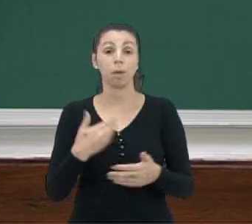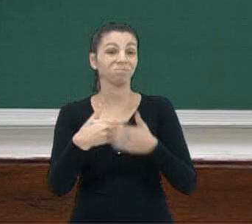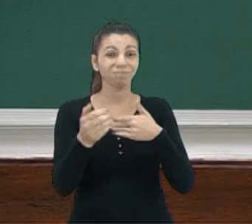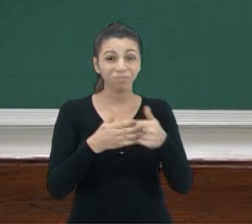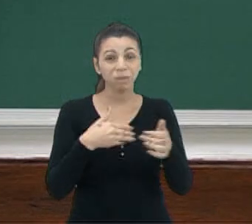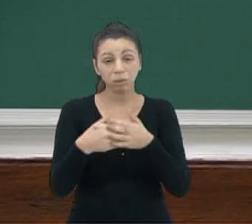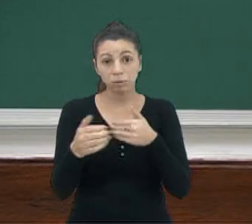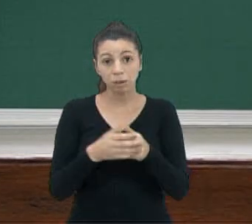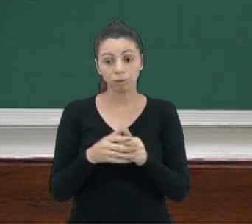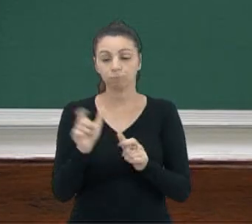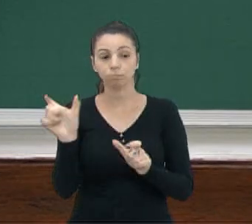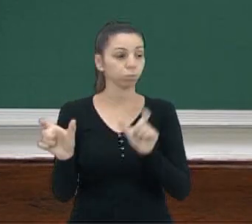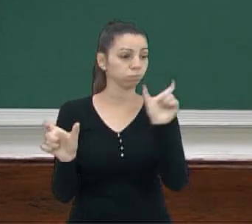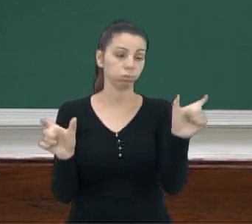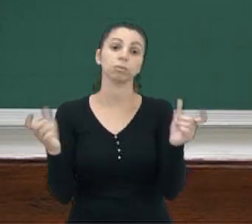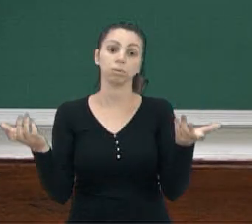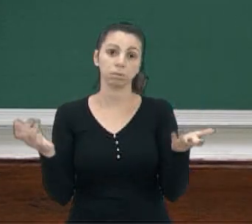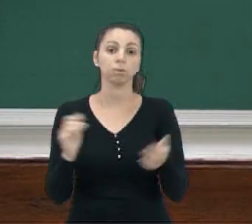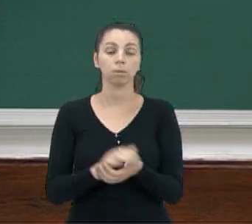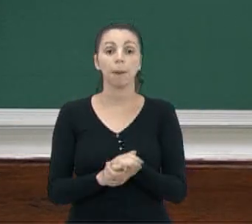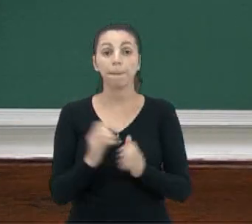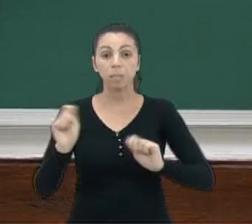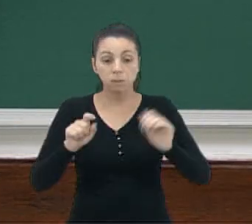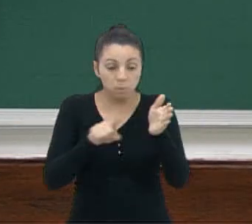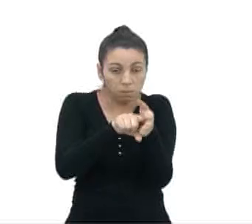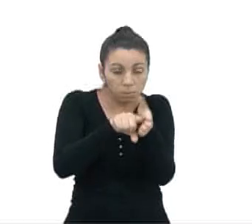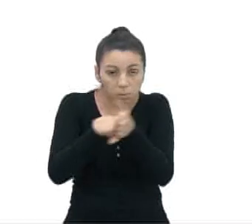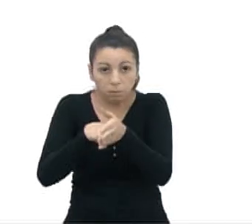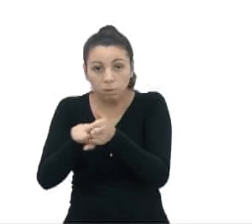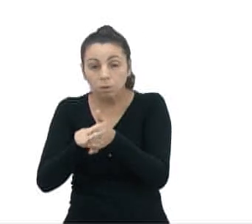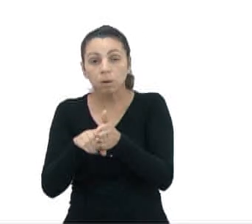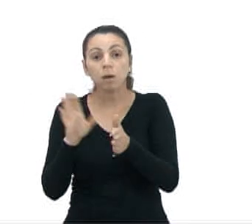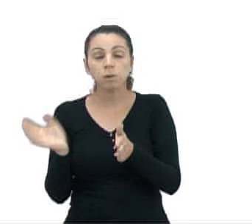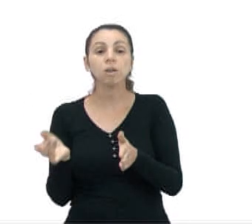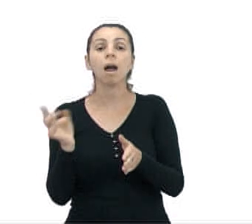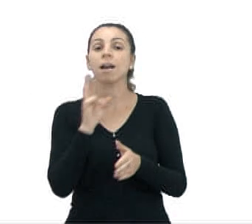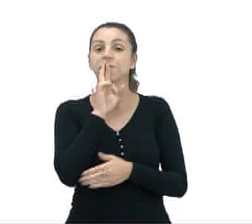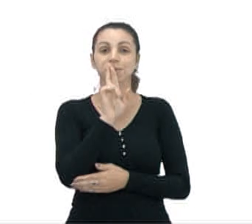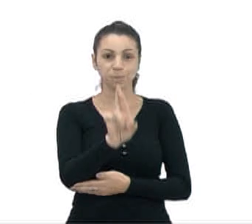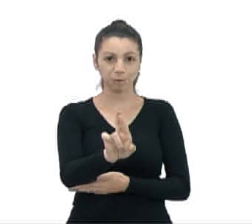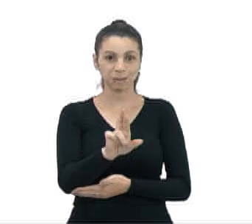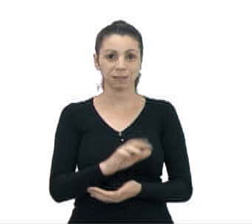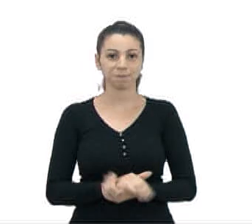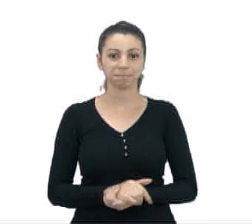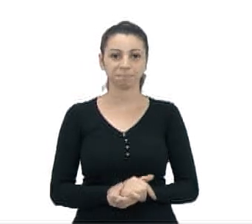faz um quanto o outro. Beleza? Pesquisem aí e a gente já vai ver a resposta.